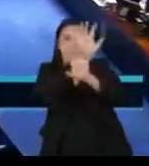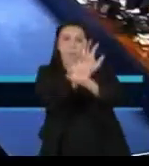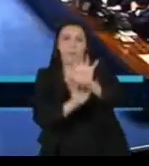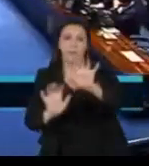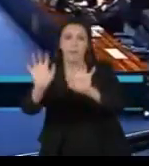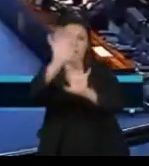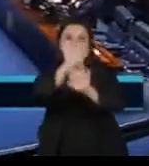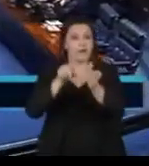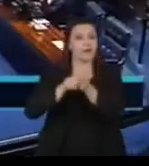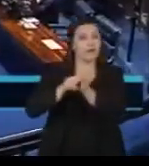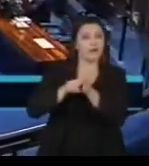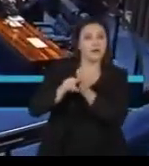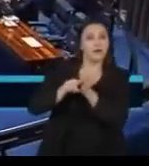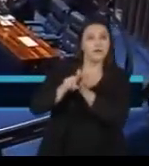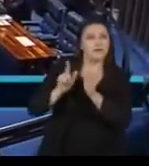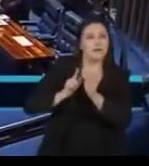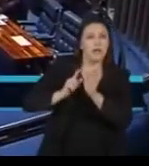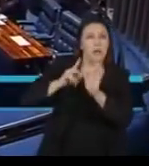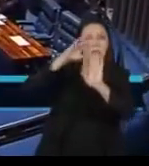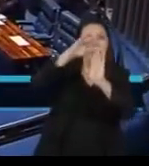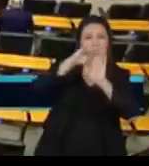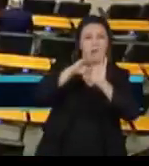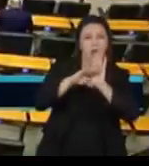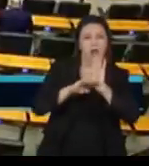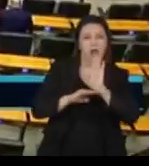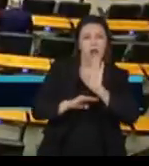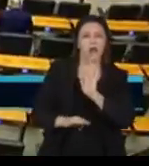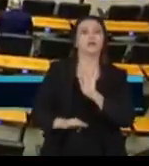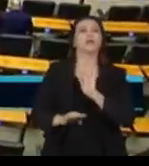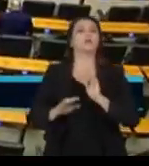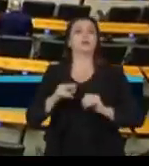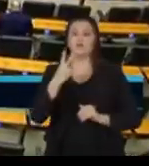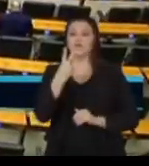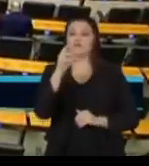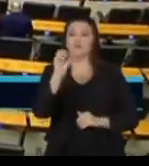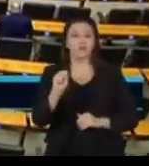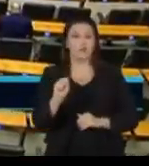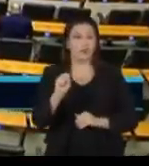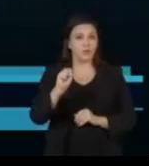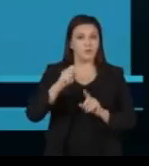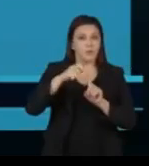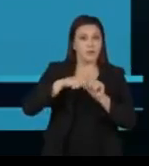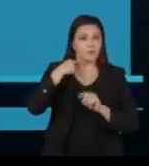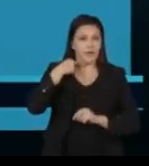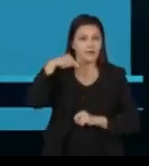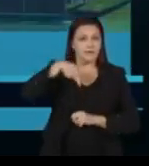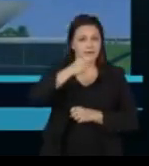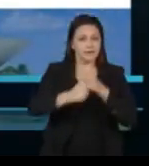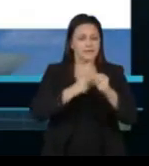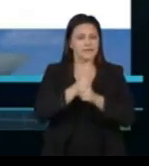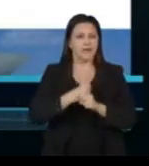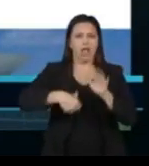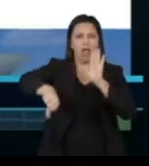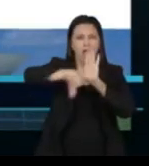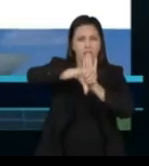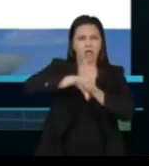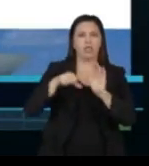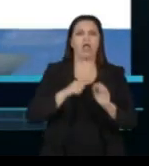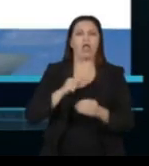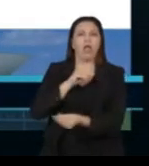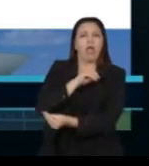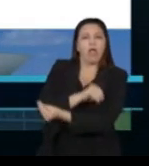pesquisa considerou a lista de parlamentares em exercício em 28 de maio deste ano. Entre os crimes estão